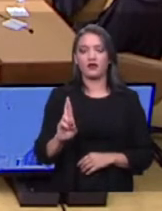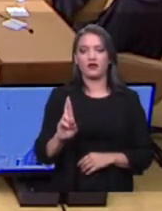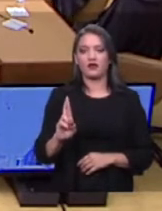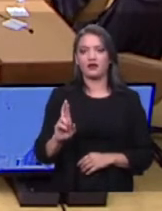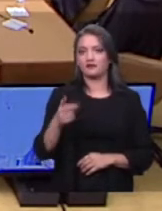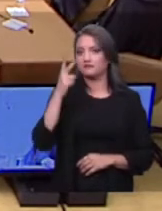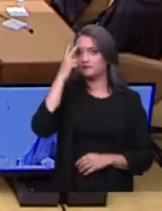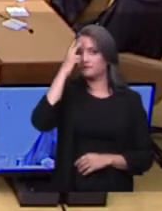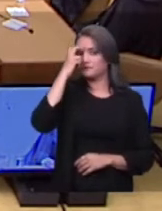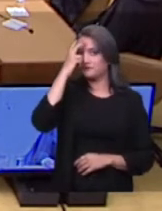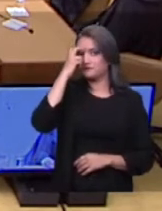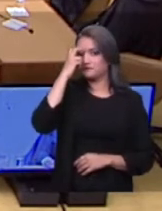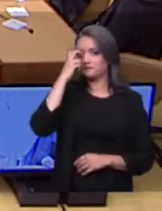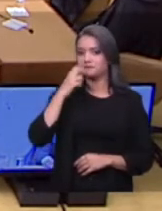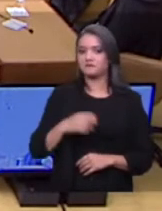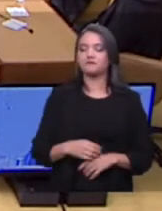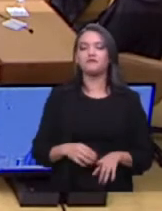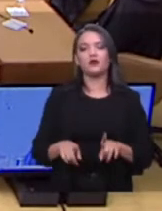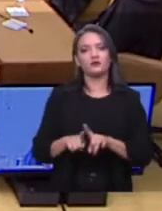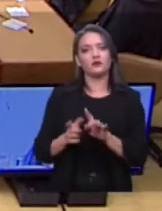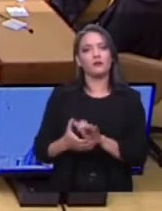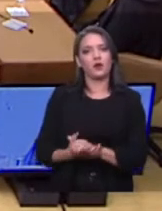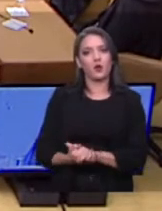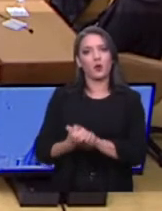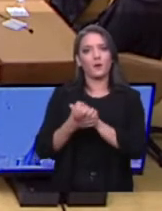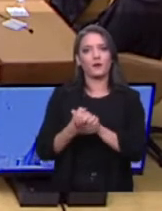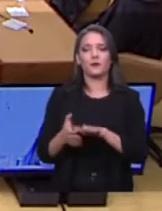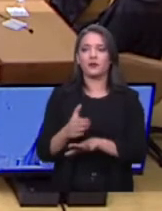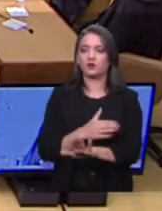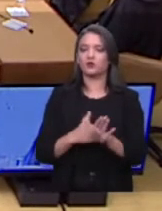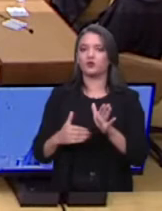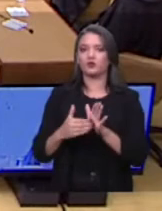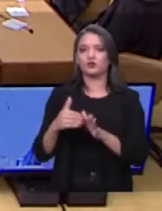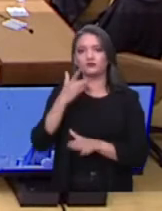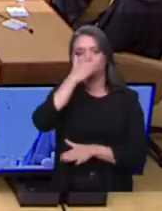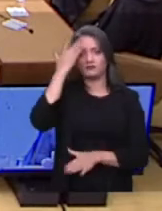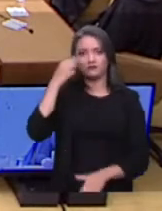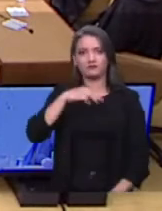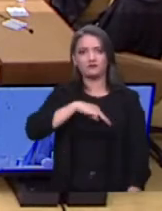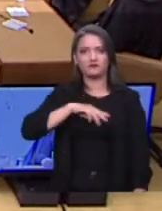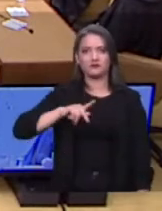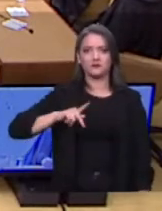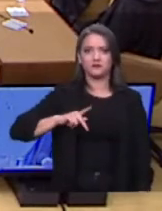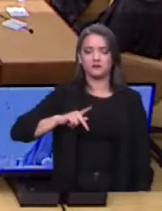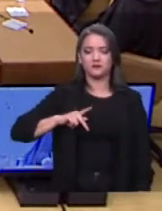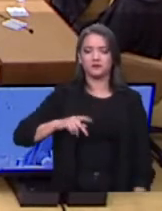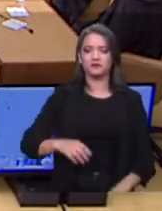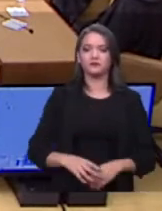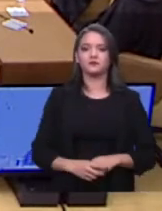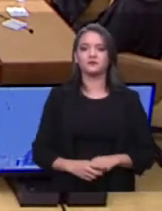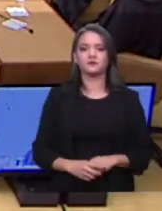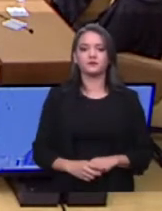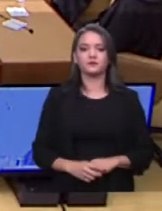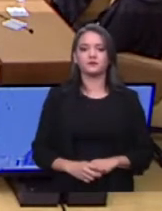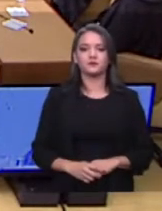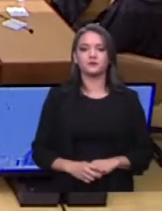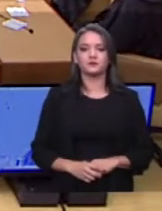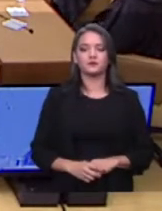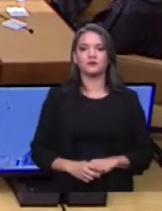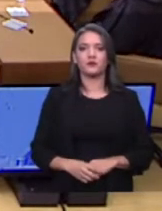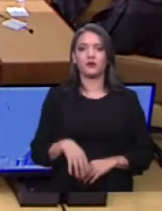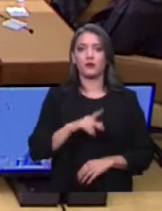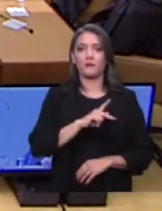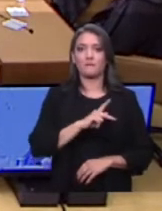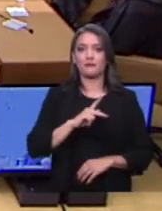Augusto árabes na pessoa de quem cumprimento os membros do Ministério Público presidente do